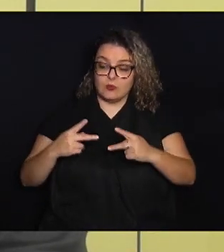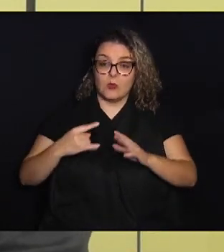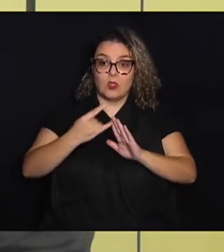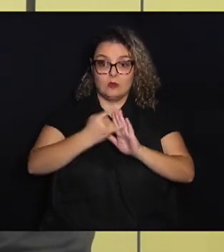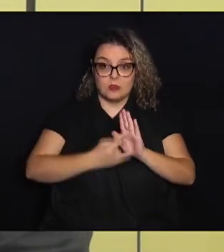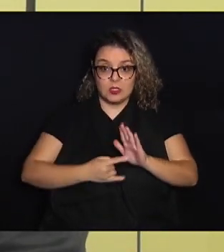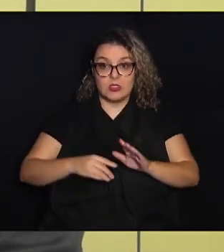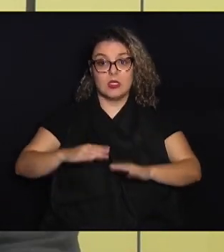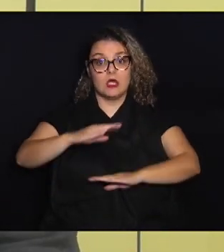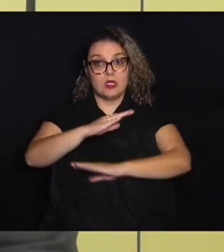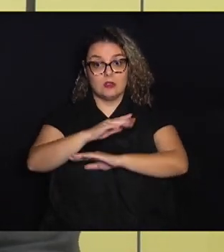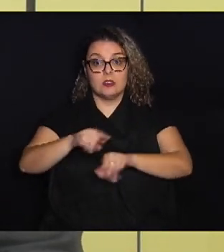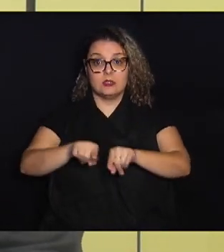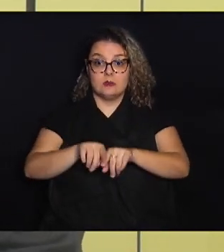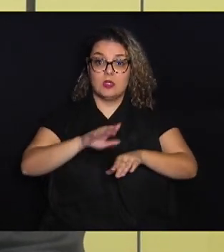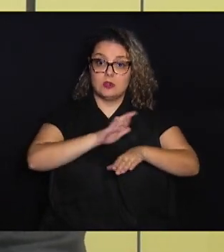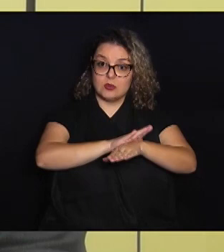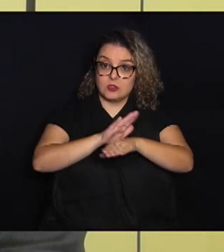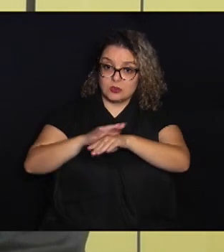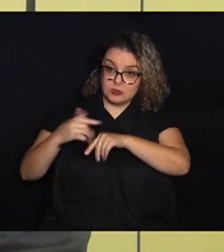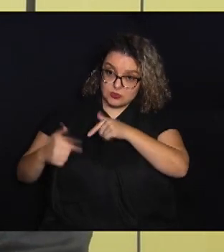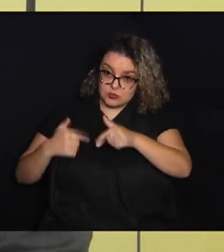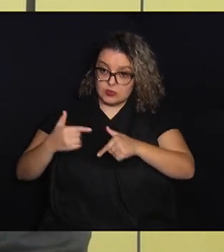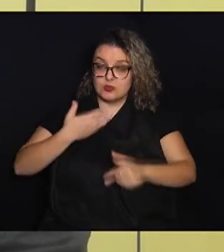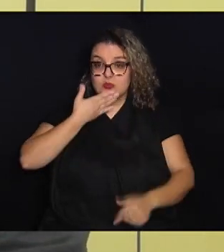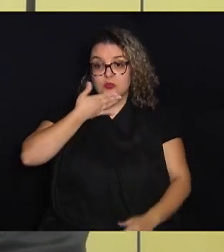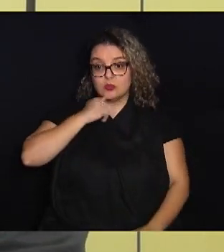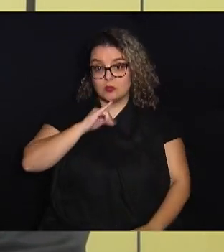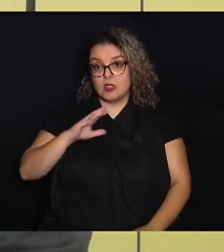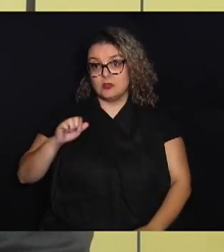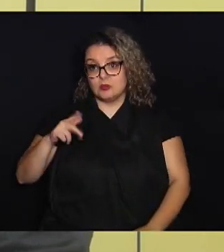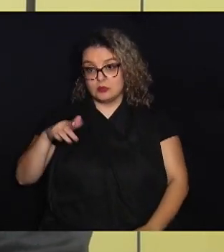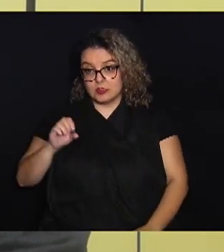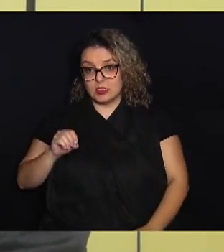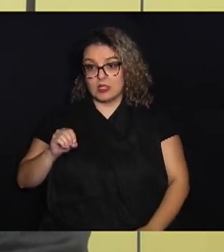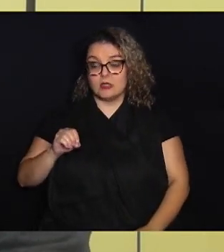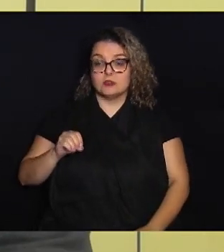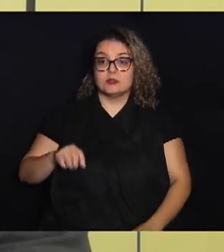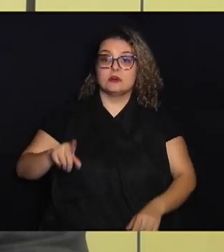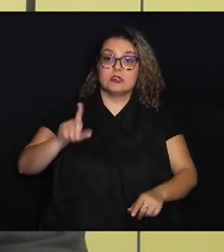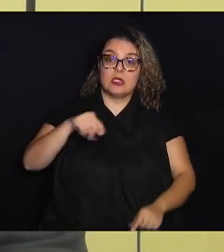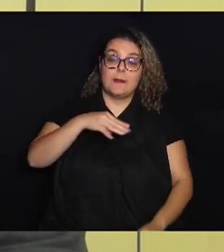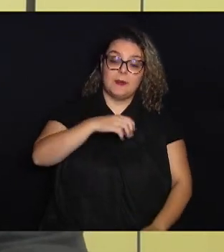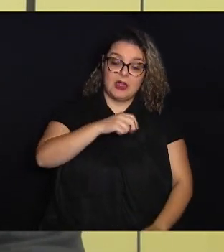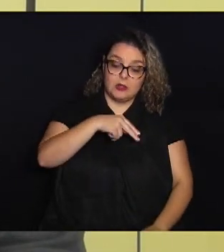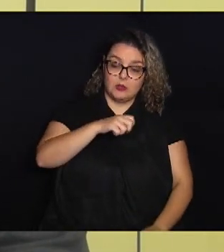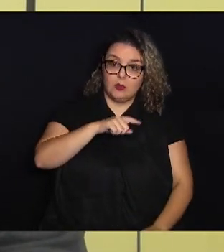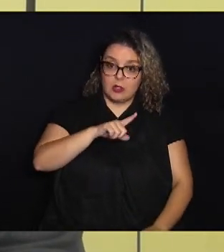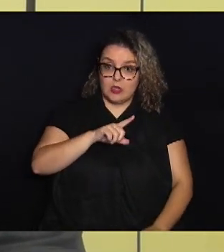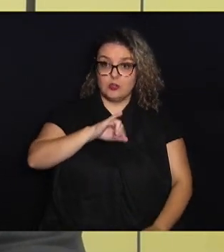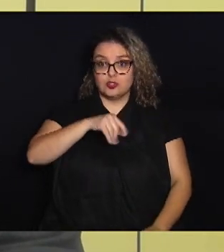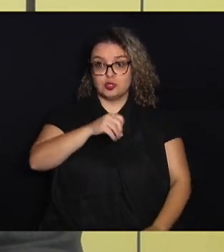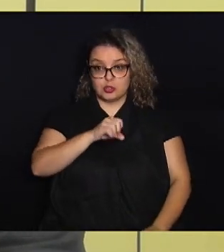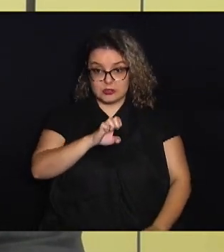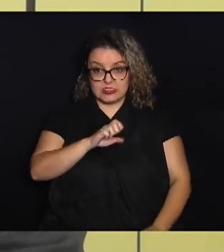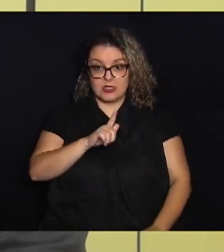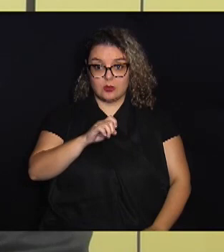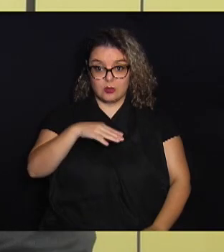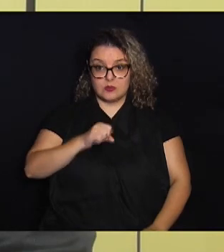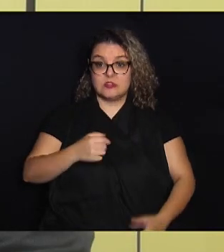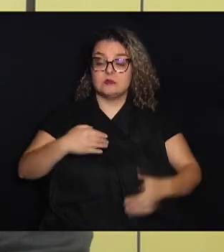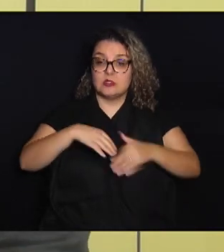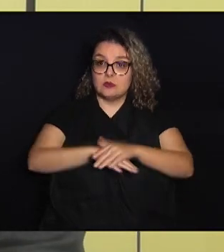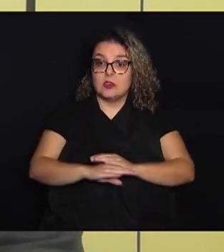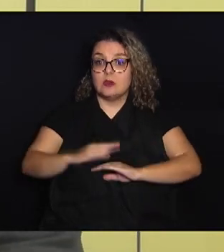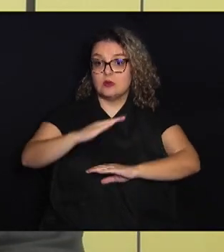que a Câmara também auxiliou esses trabalhos do pai do Carlos Gomes, do Manuel José Gomes, que guardava os instrumentos dele dentro da